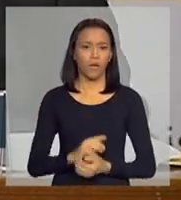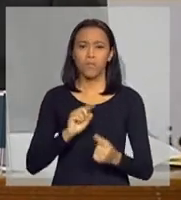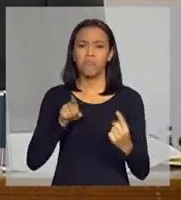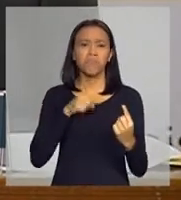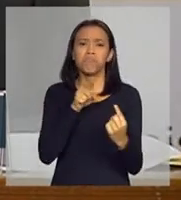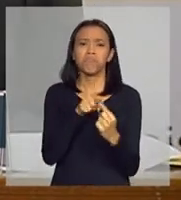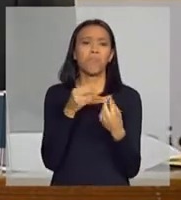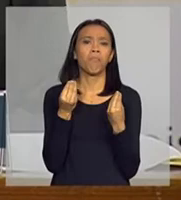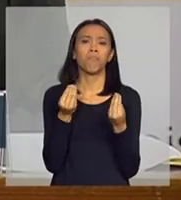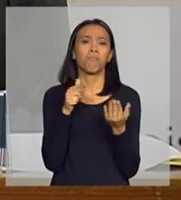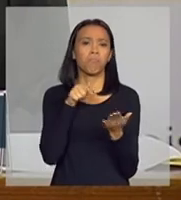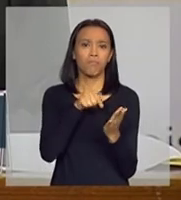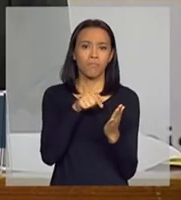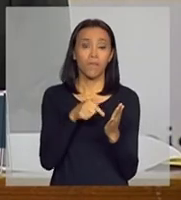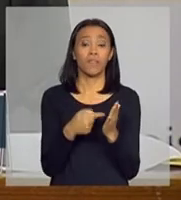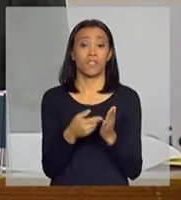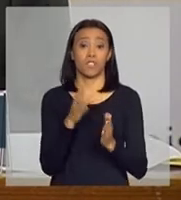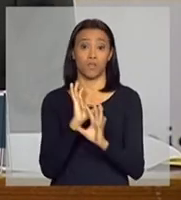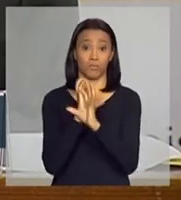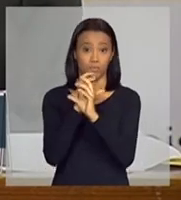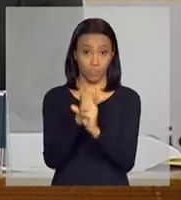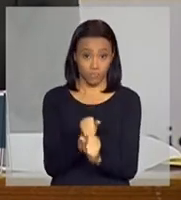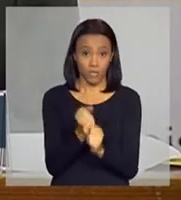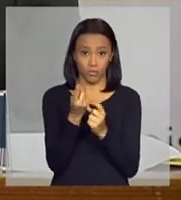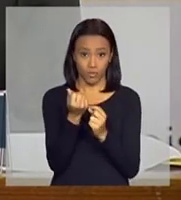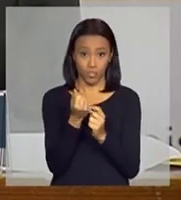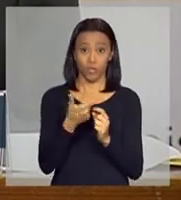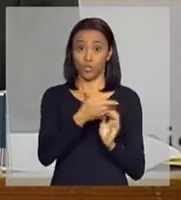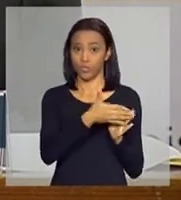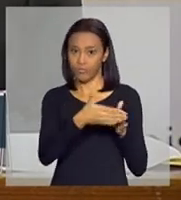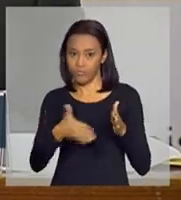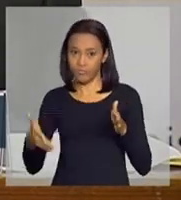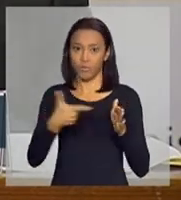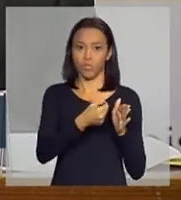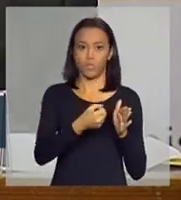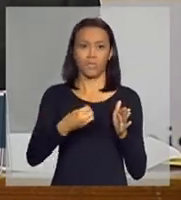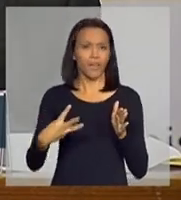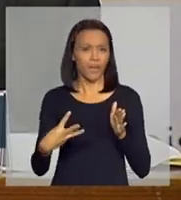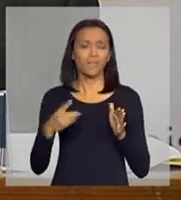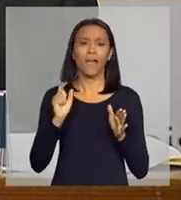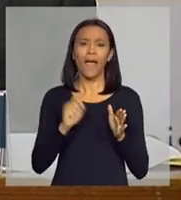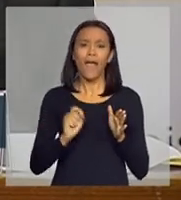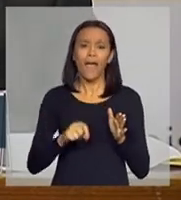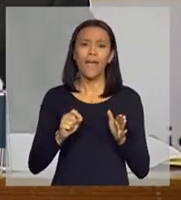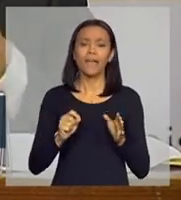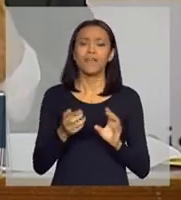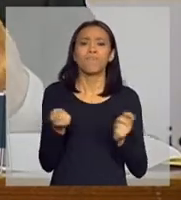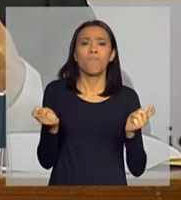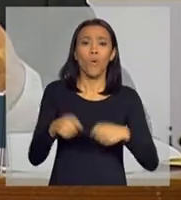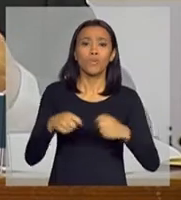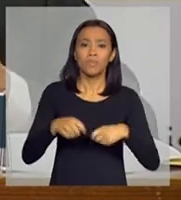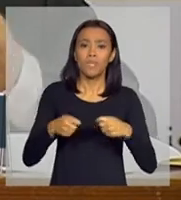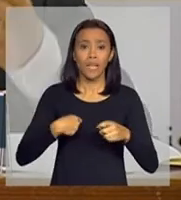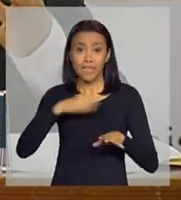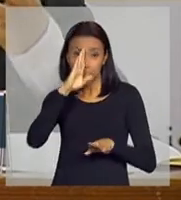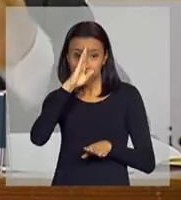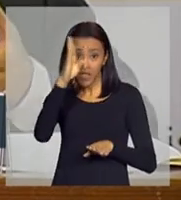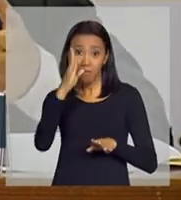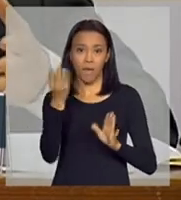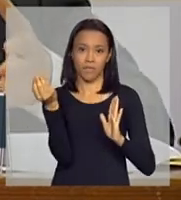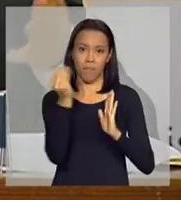objetivo deste orçamento de 2013 é viabilizar as prioridades de governo